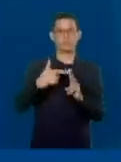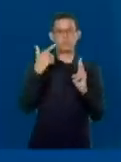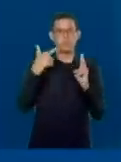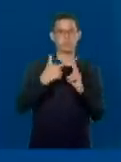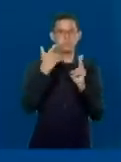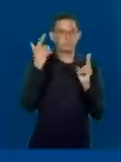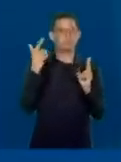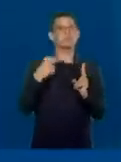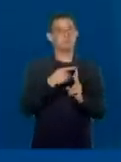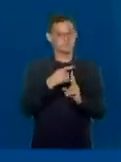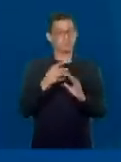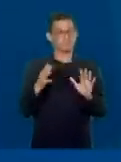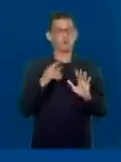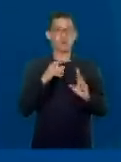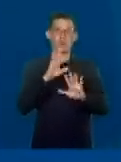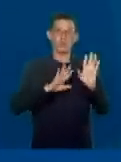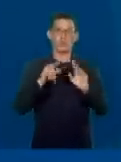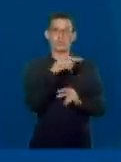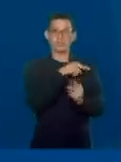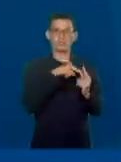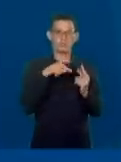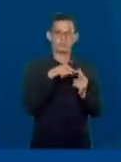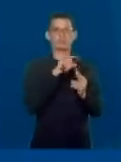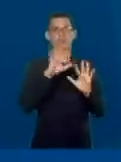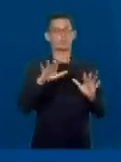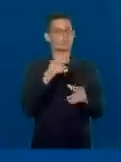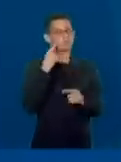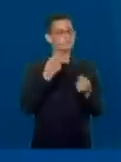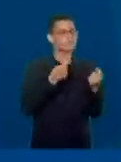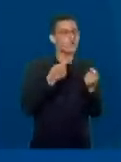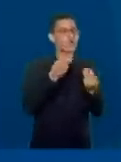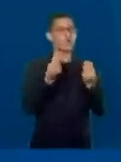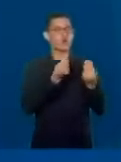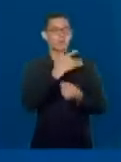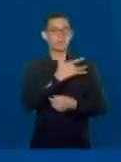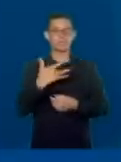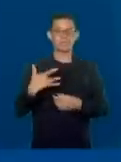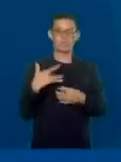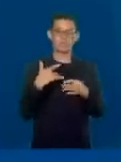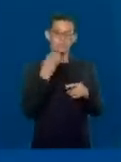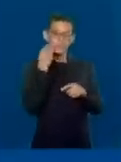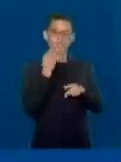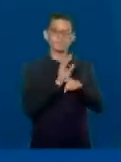Jefferson. Como é que está a saúde deles e como nós podemos melhor acompanhar a recuperação desses dois policiais.